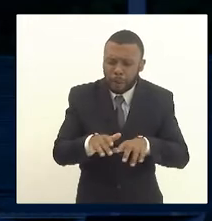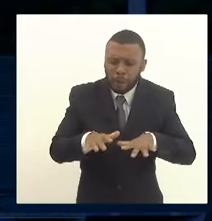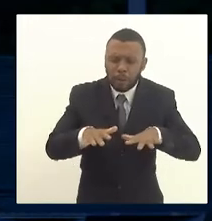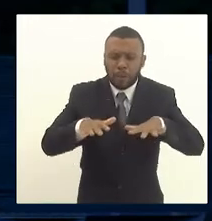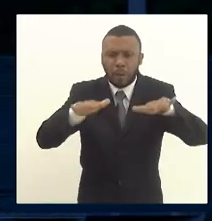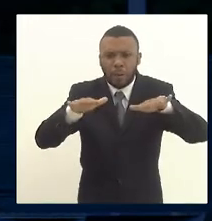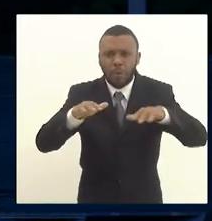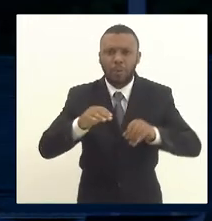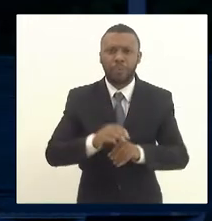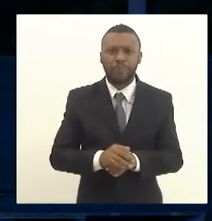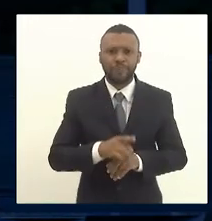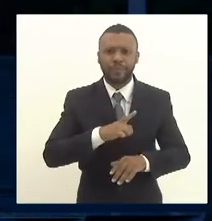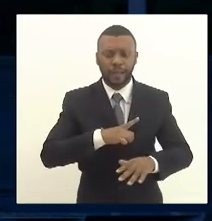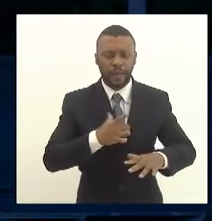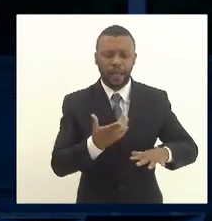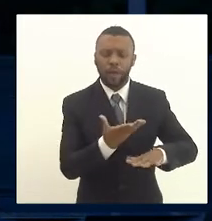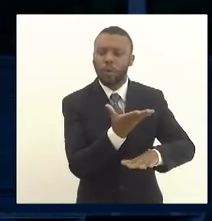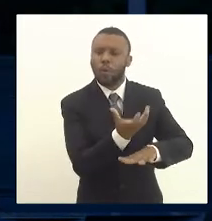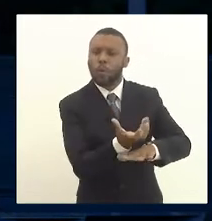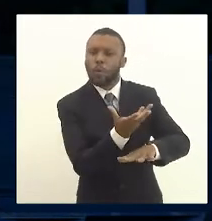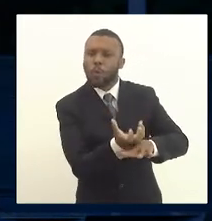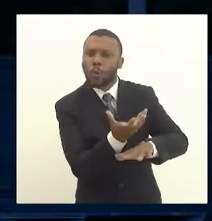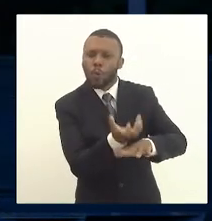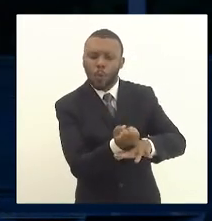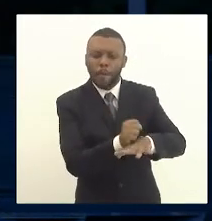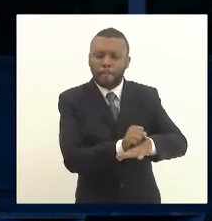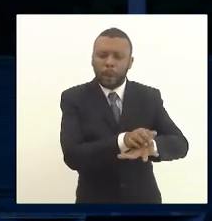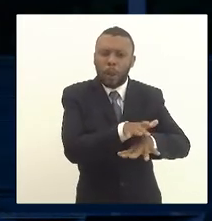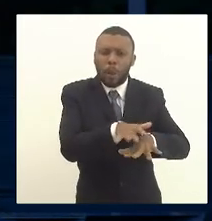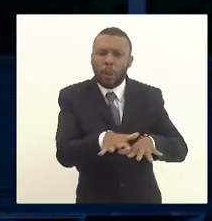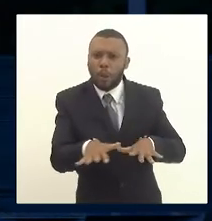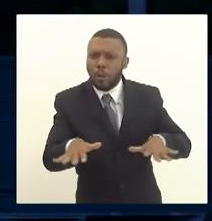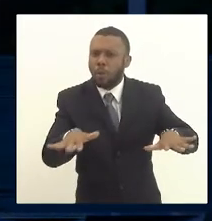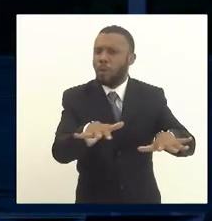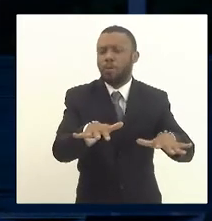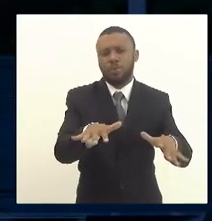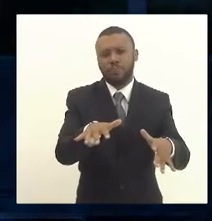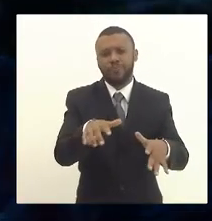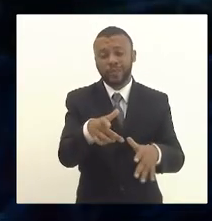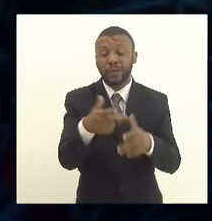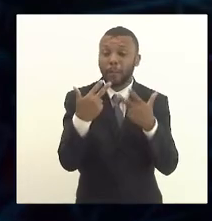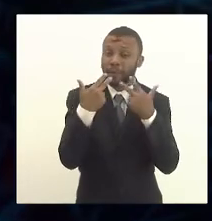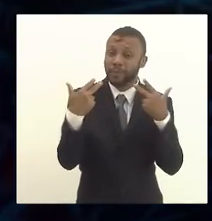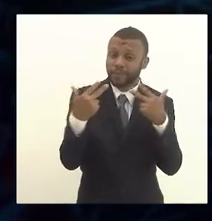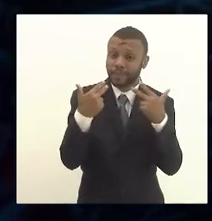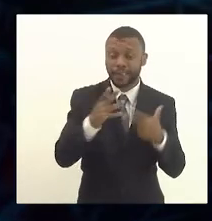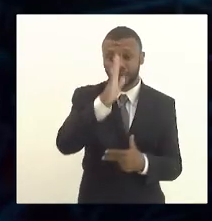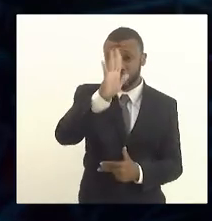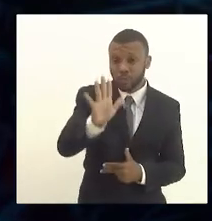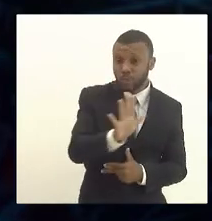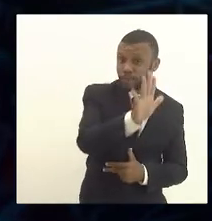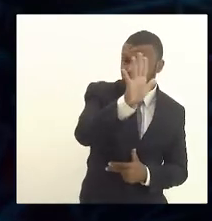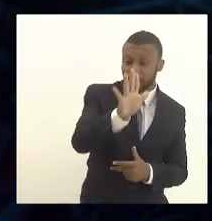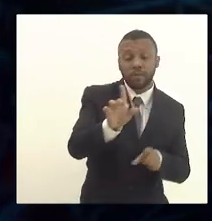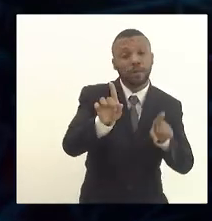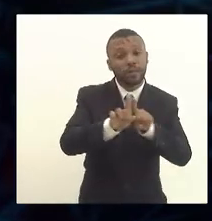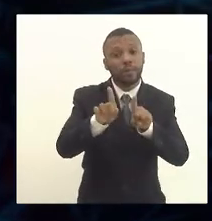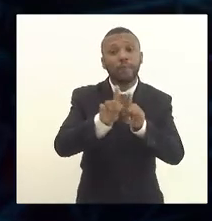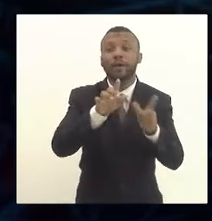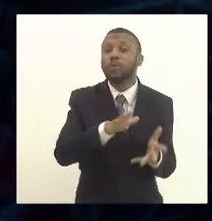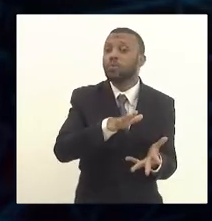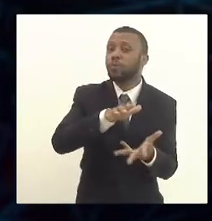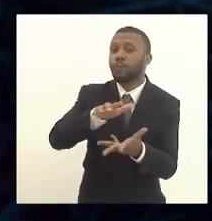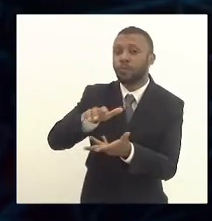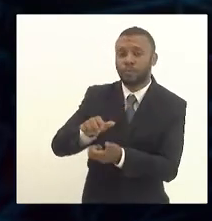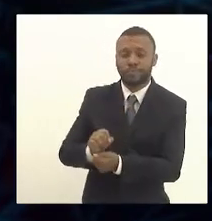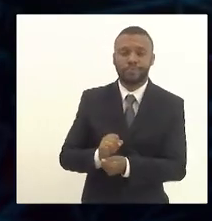tecnologias. Então, já não é uma novidade no Brasil nem no mundo, né? Que dirá no mundo. Só que, embora nós